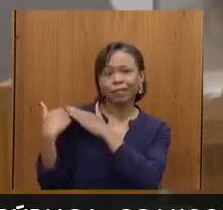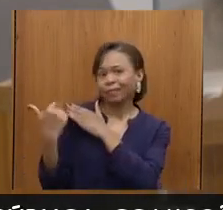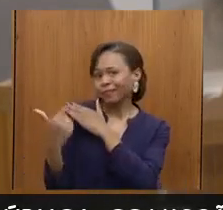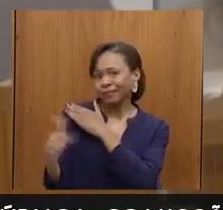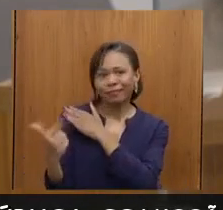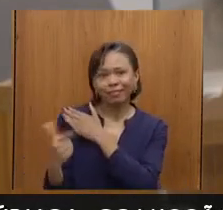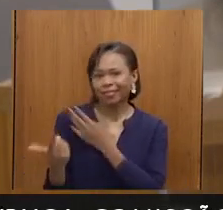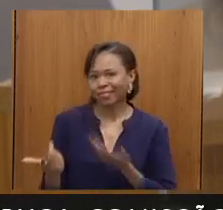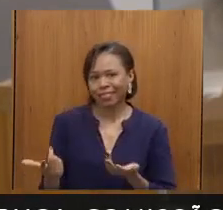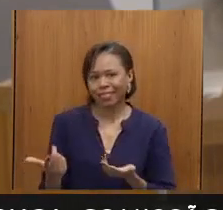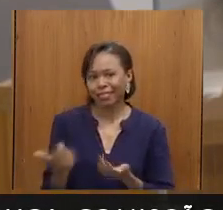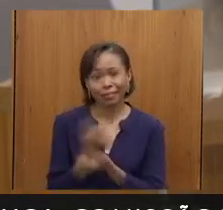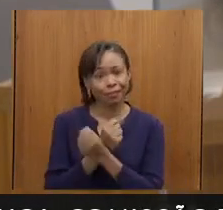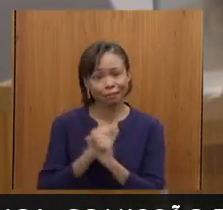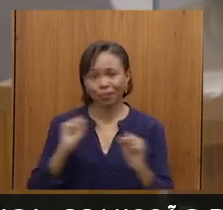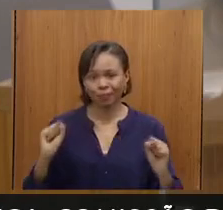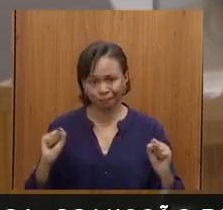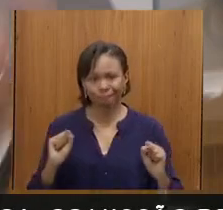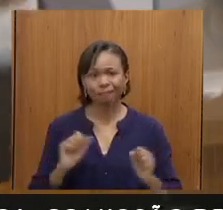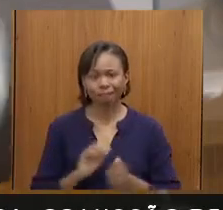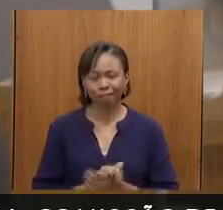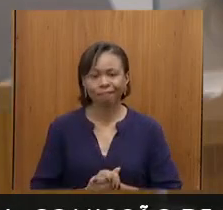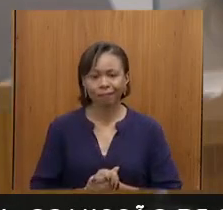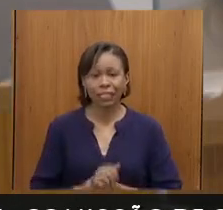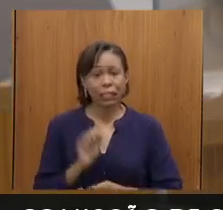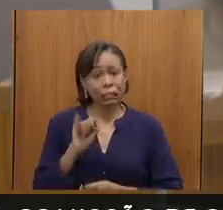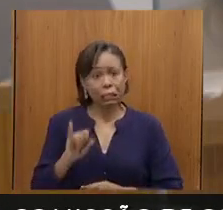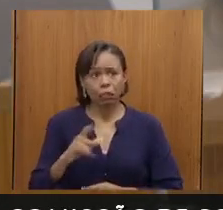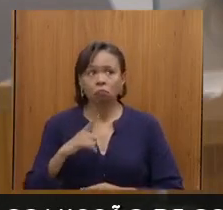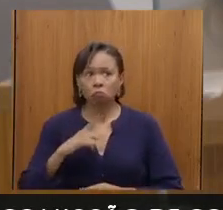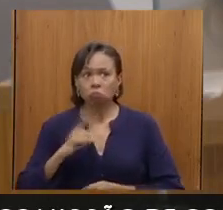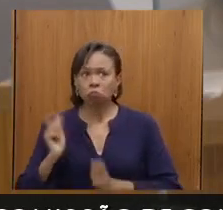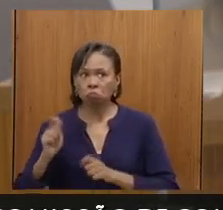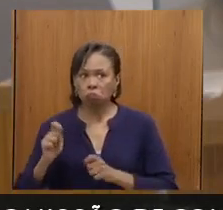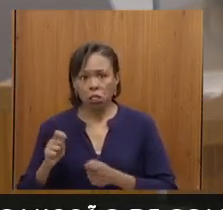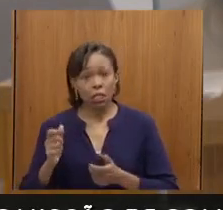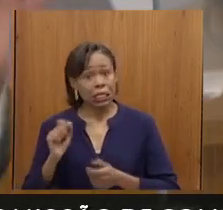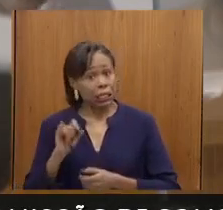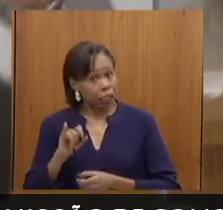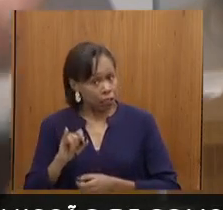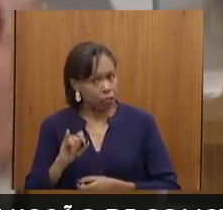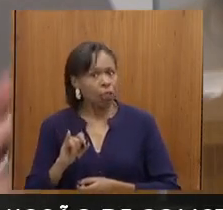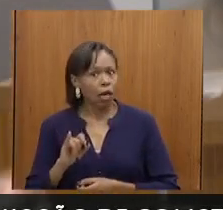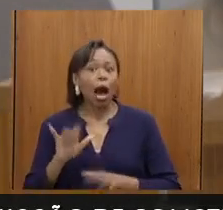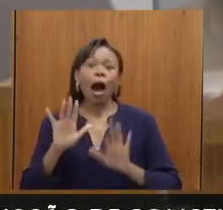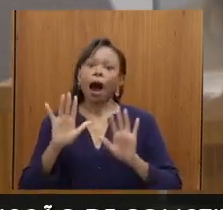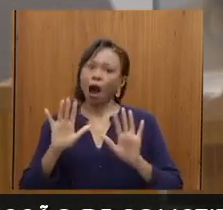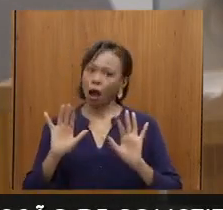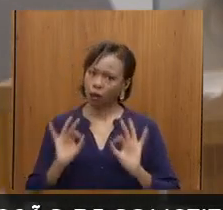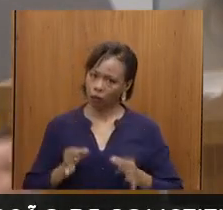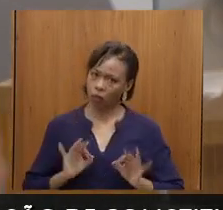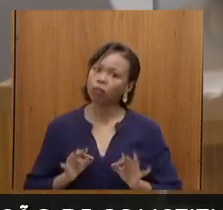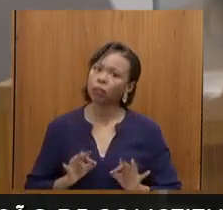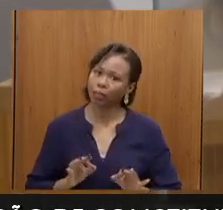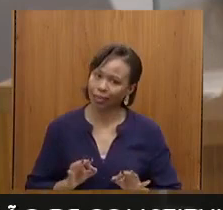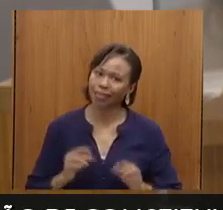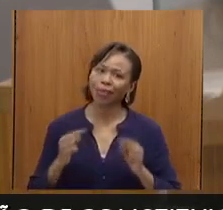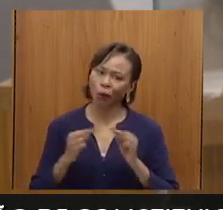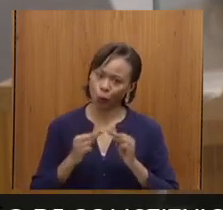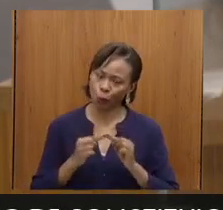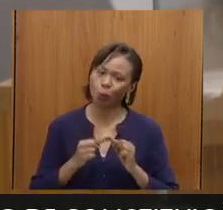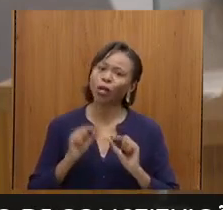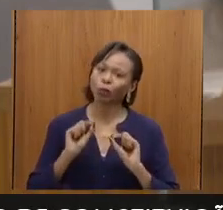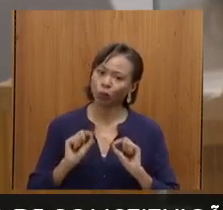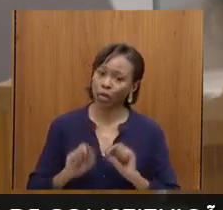esta possibilidade. Caso existisse, deputado, aí sim estaríamos falando de um